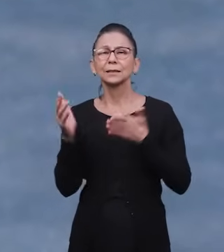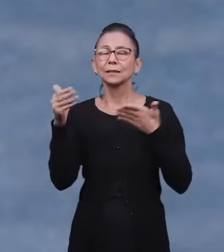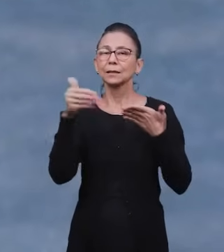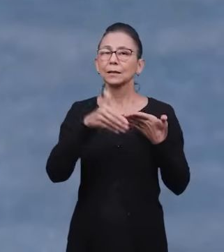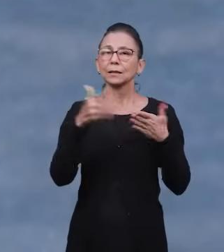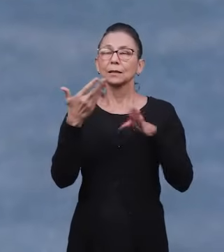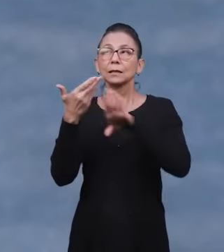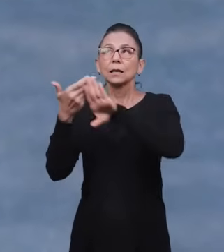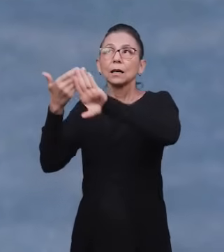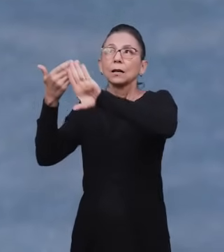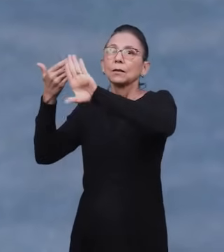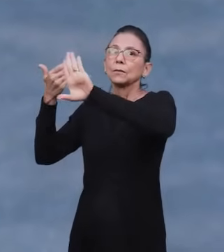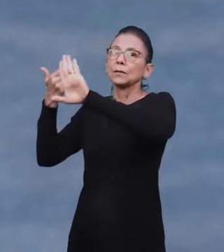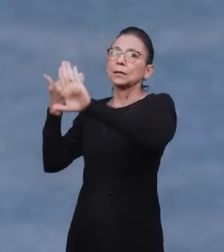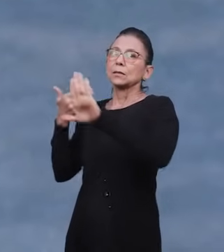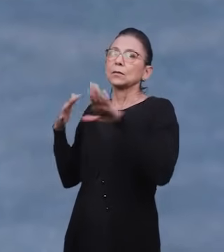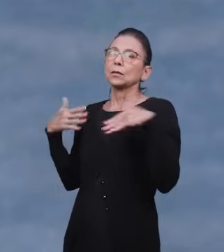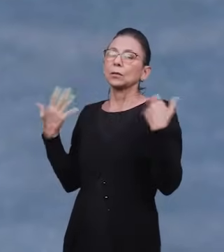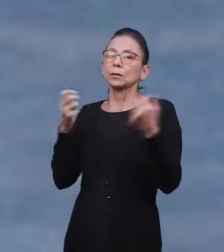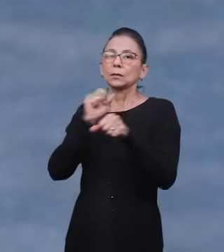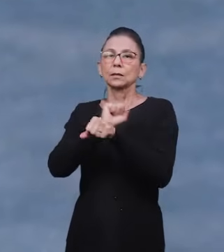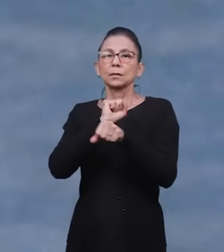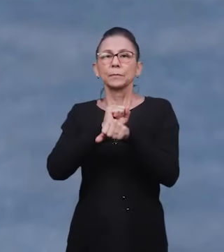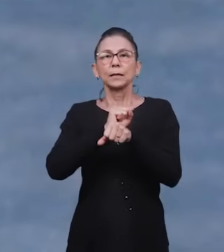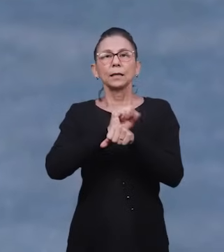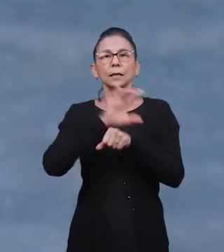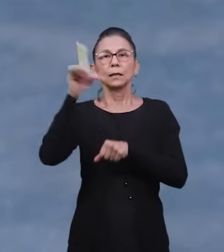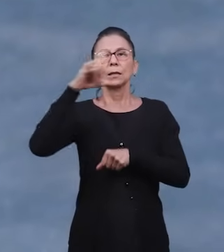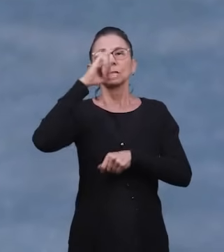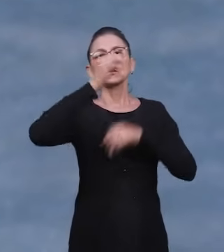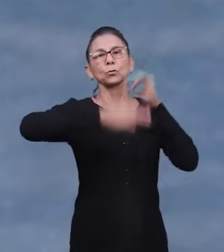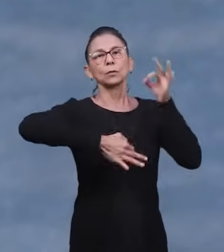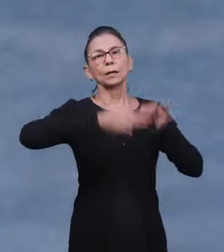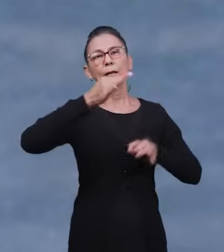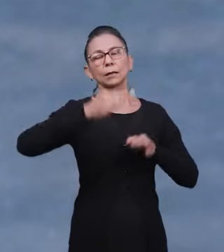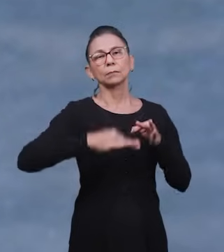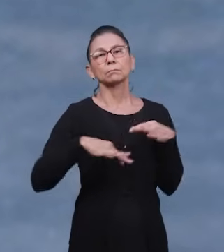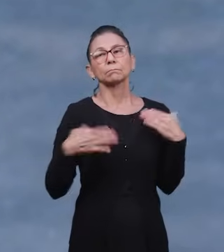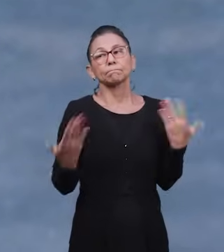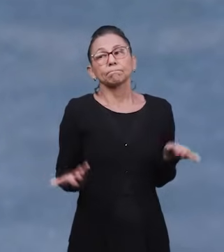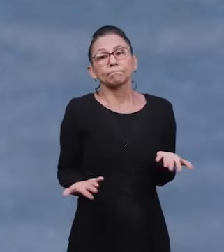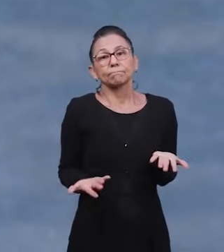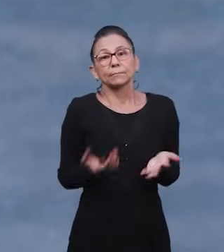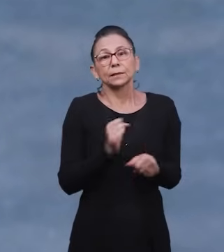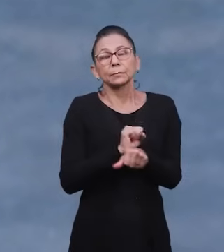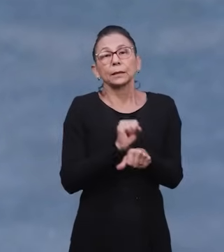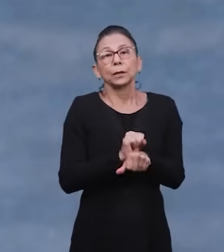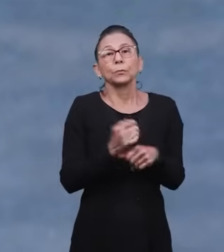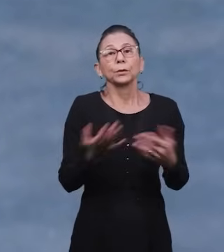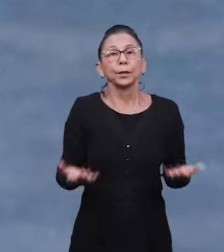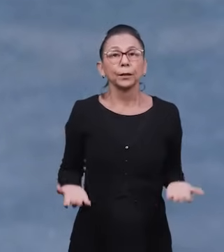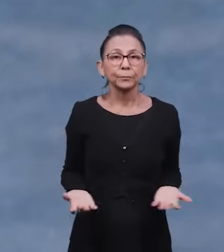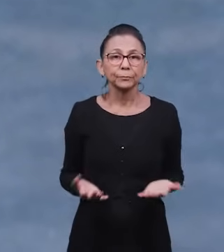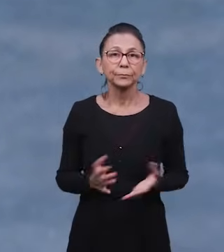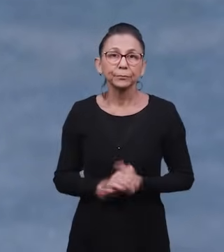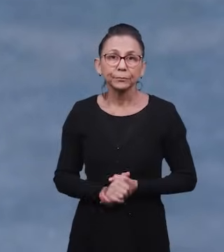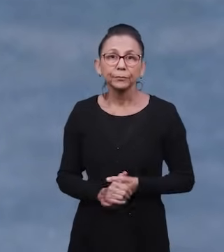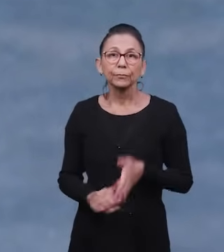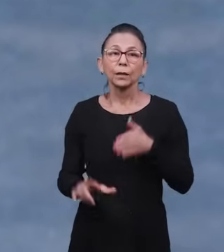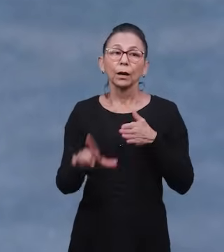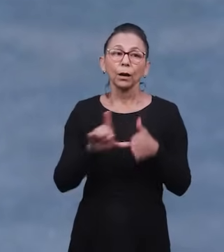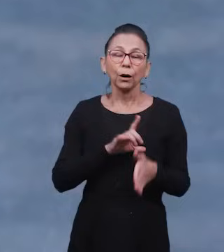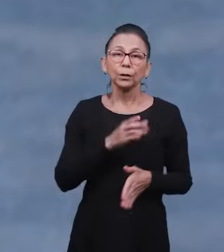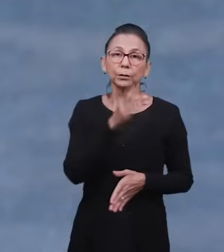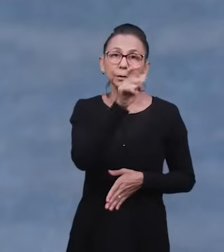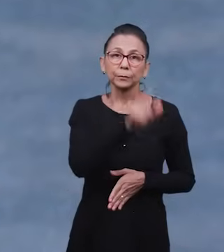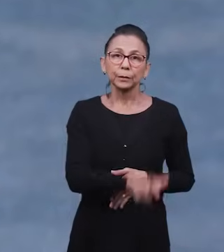se desviou, se afastou, ele só resta o quê? Aguardar o juízo. Ele não tem outra coisa para esperar. Esperar o quê? De Deus ele alcançou misericórdia.